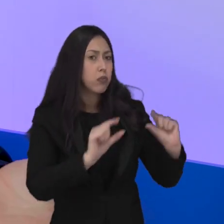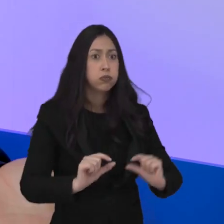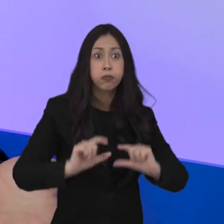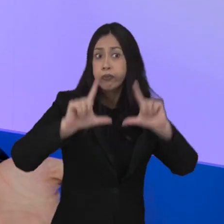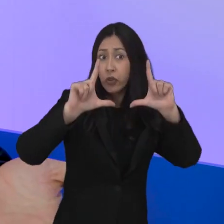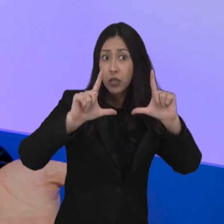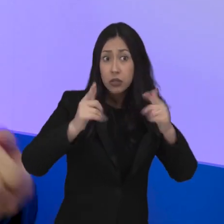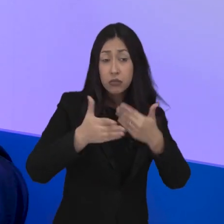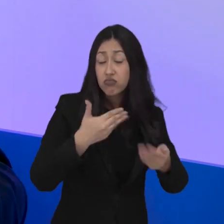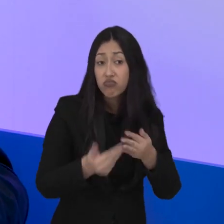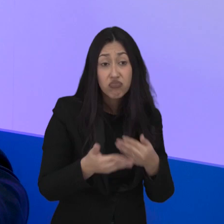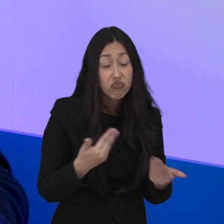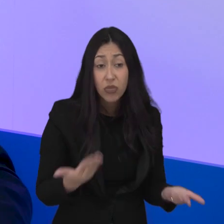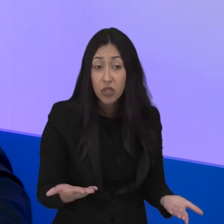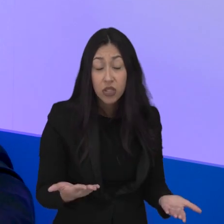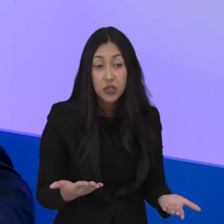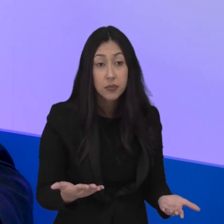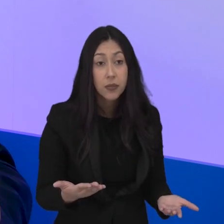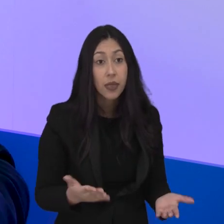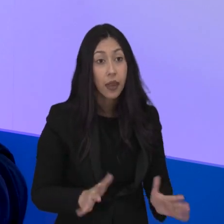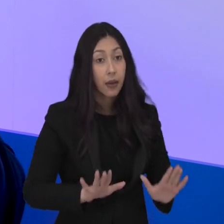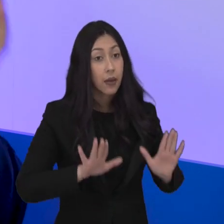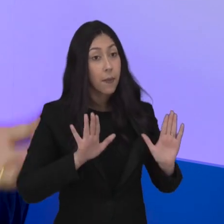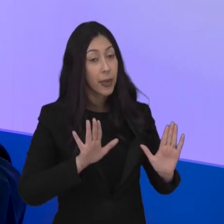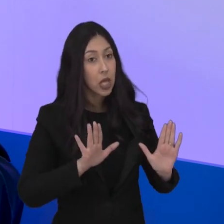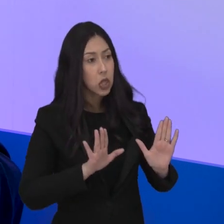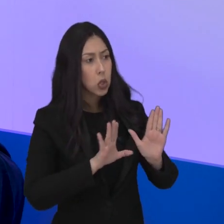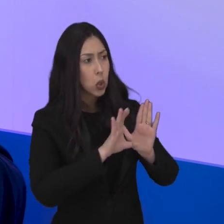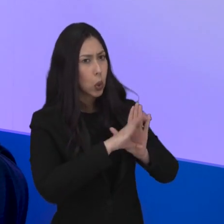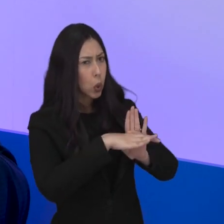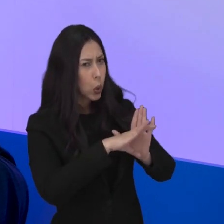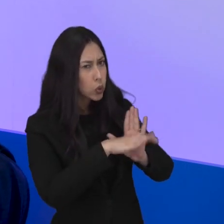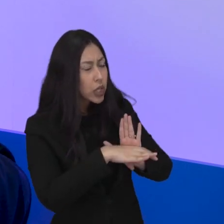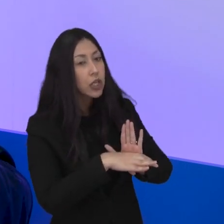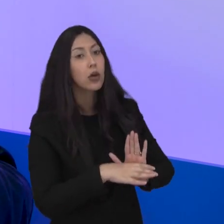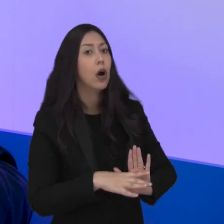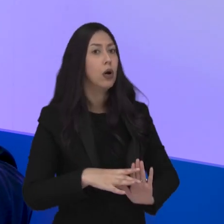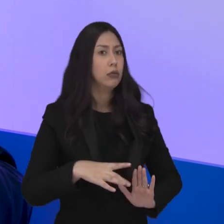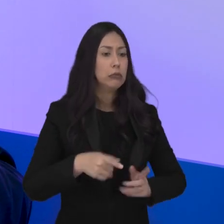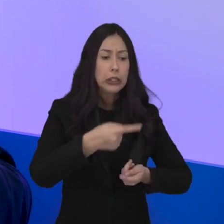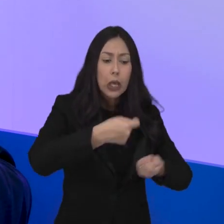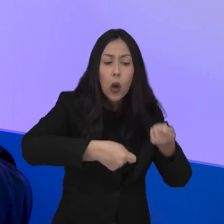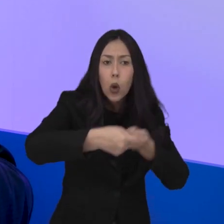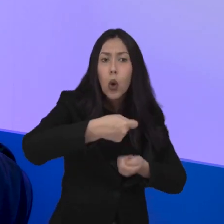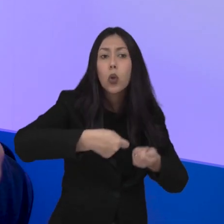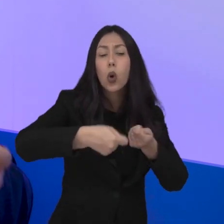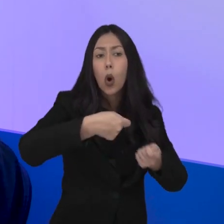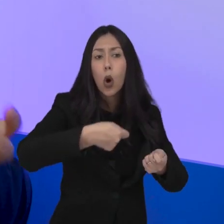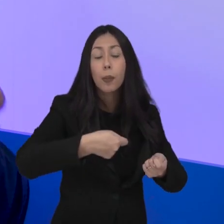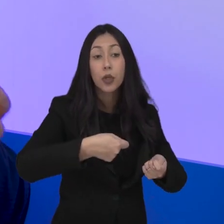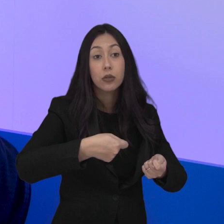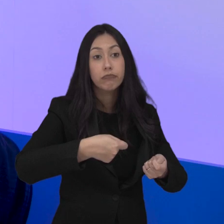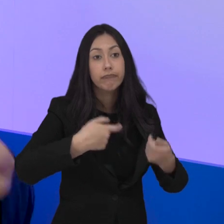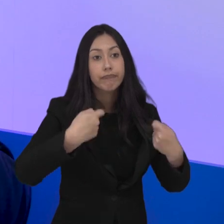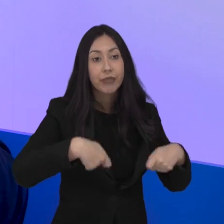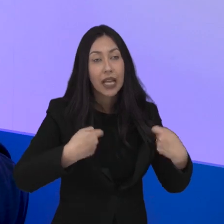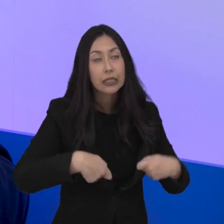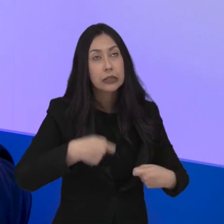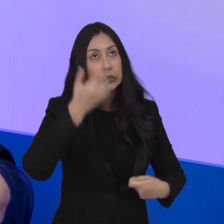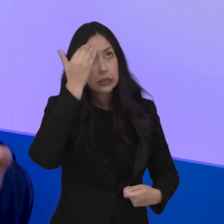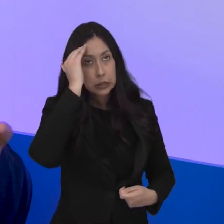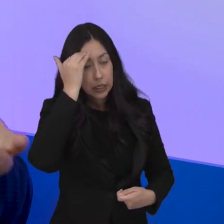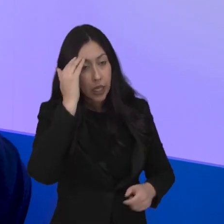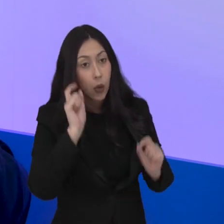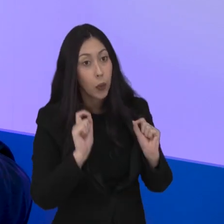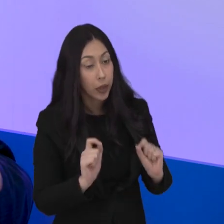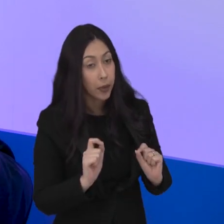continuar existentes. Agora, quando a gente olha para um conceito de direito econômico, de finanças públicas, a gente vai tentar compreender o